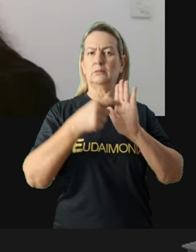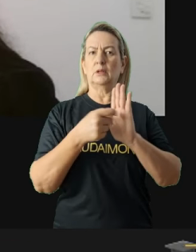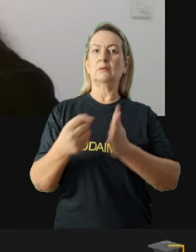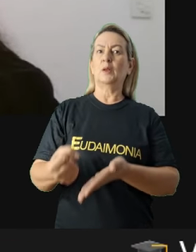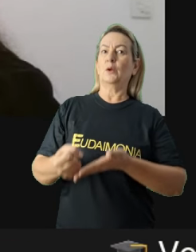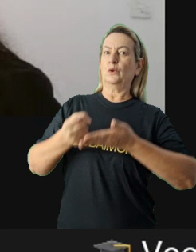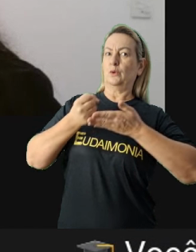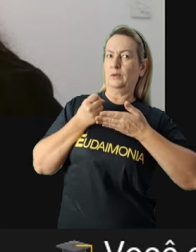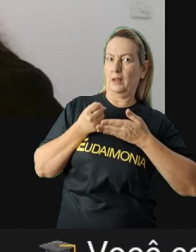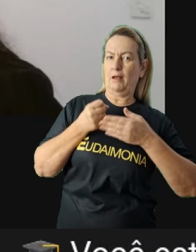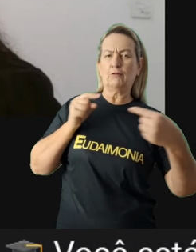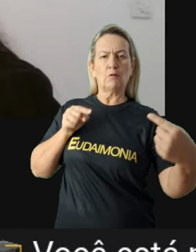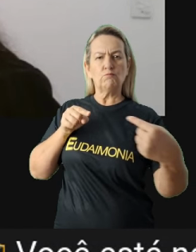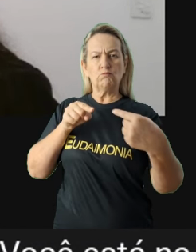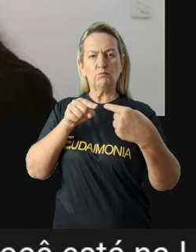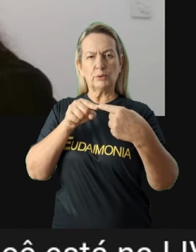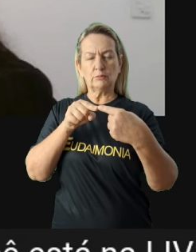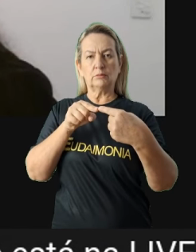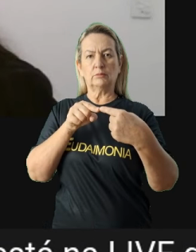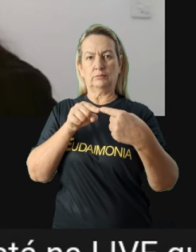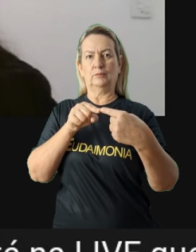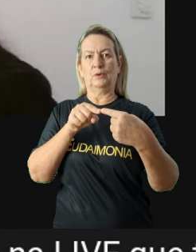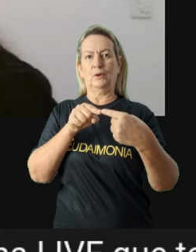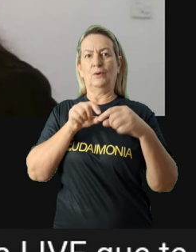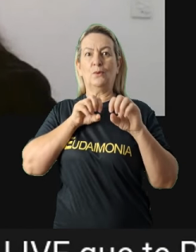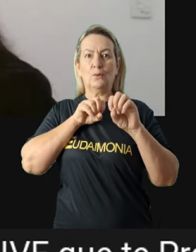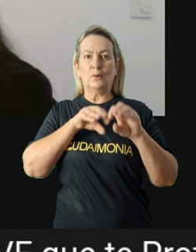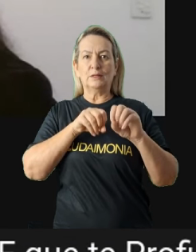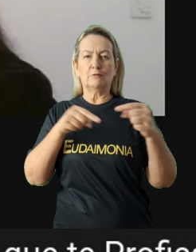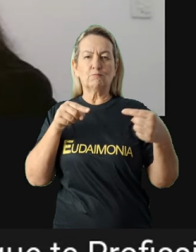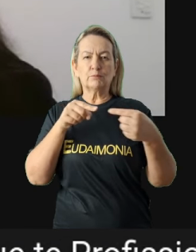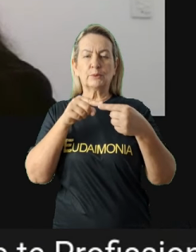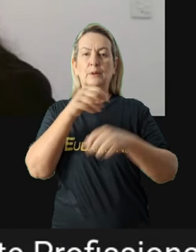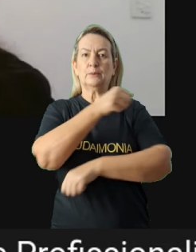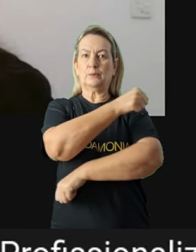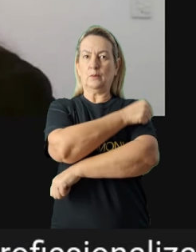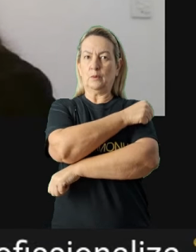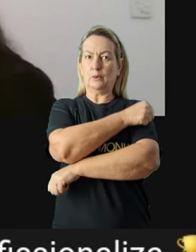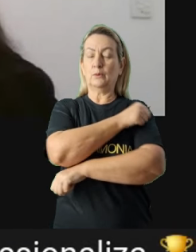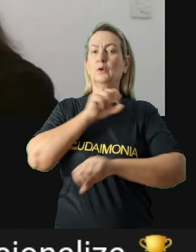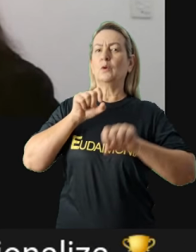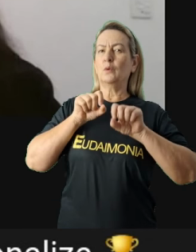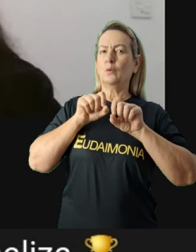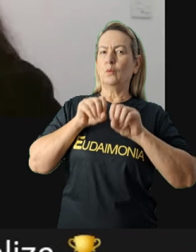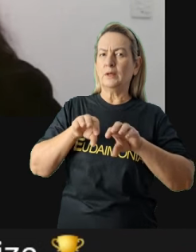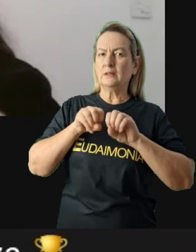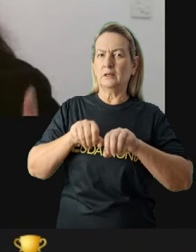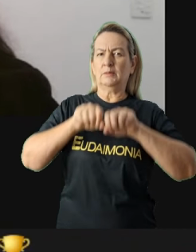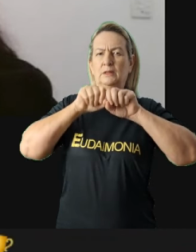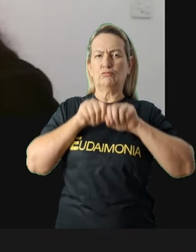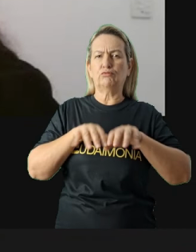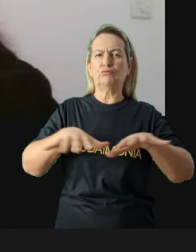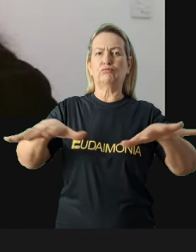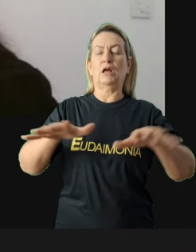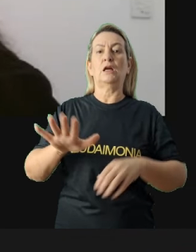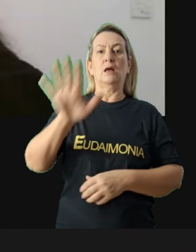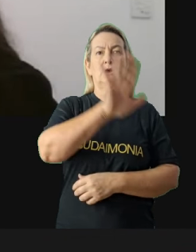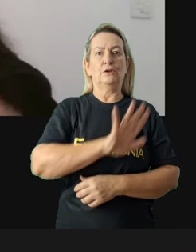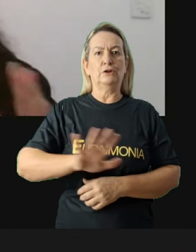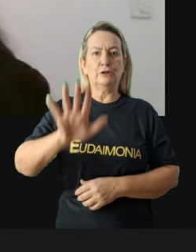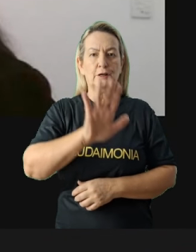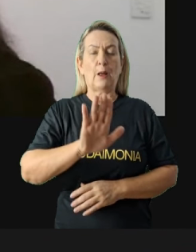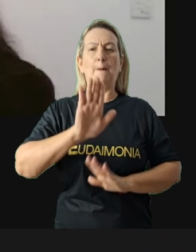a inteligência artificial para nos auxiliar na personalização de um ensino que até então poderia ser